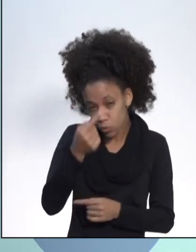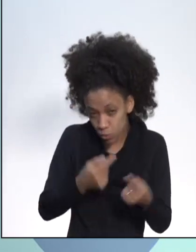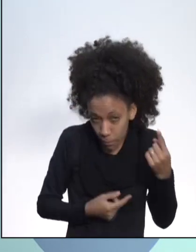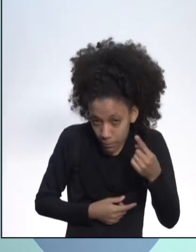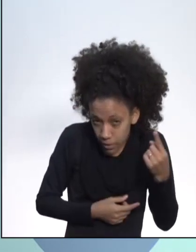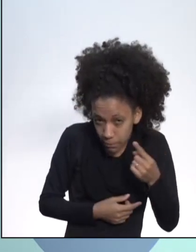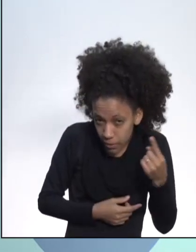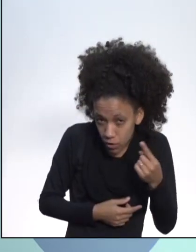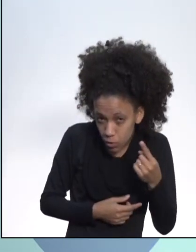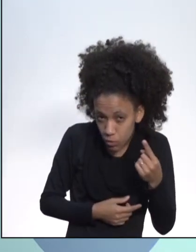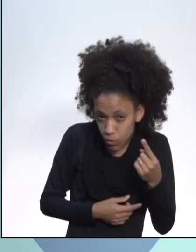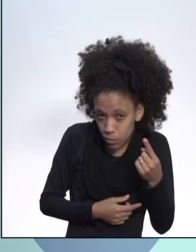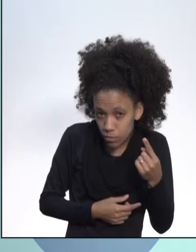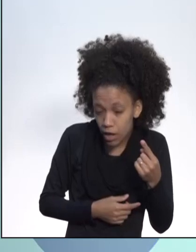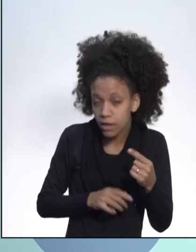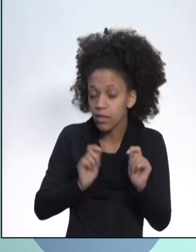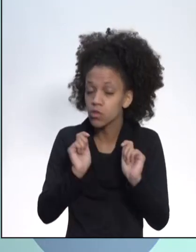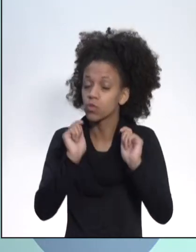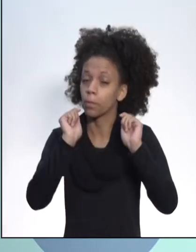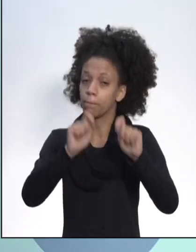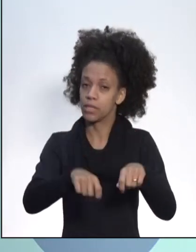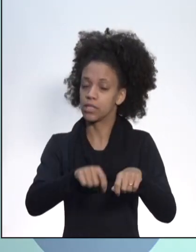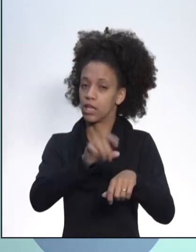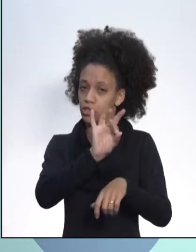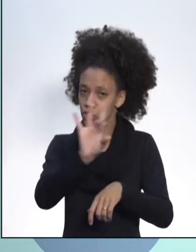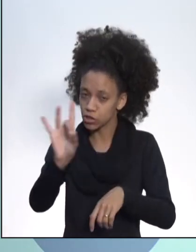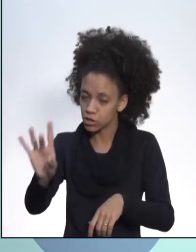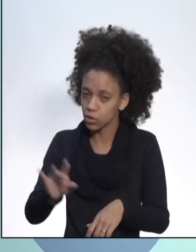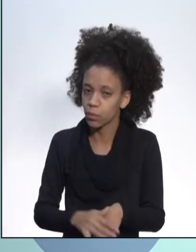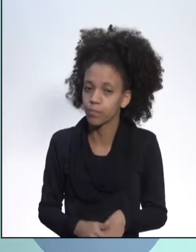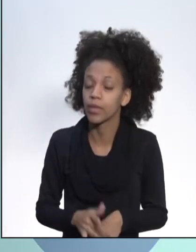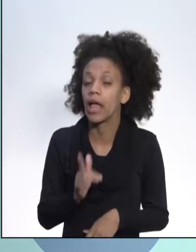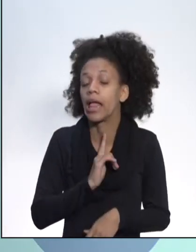aula, nas competências, a gente